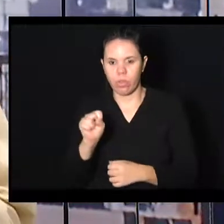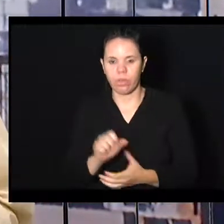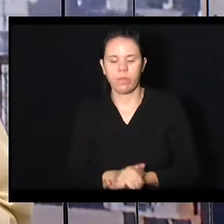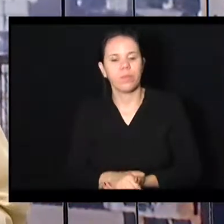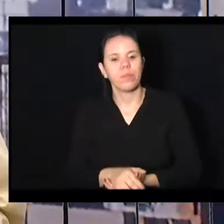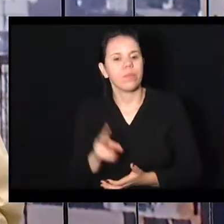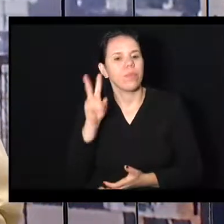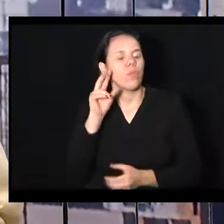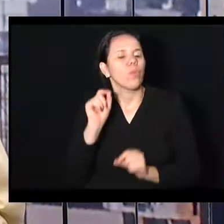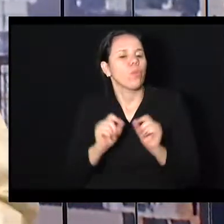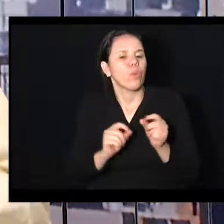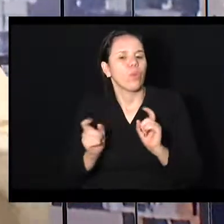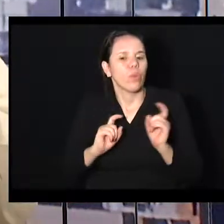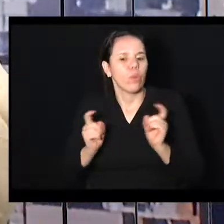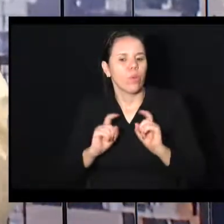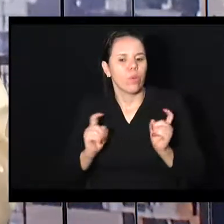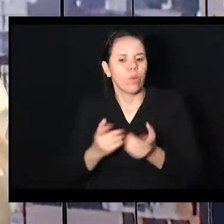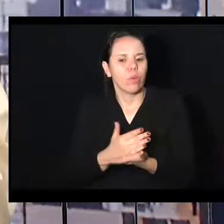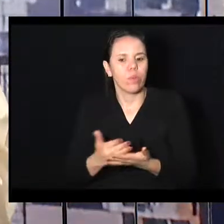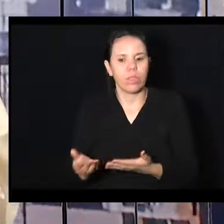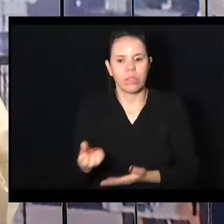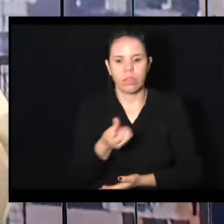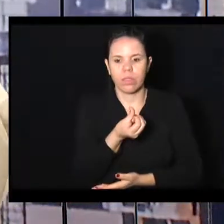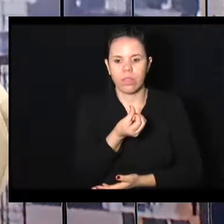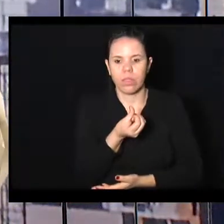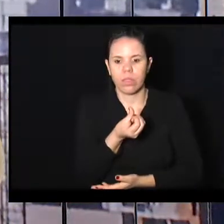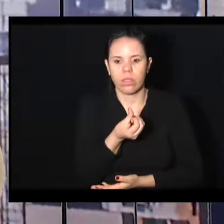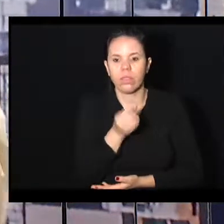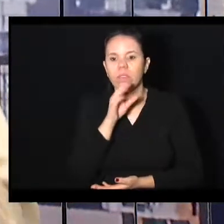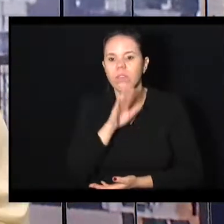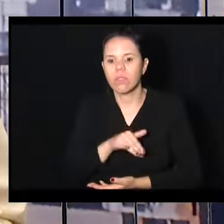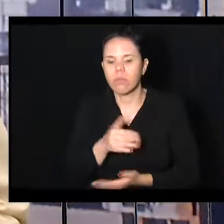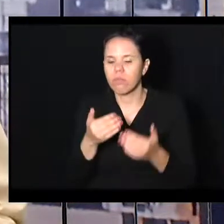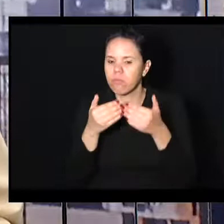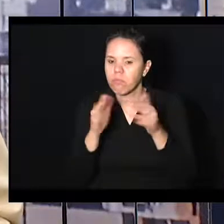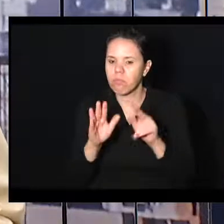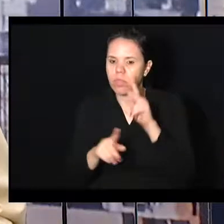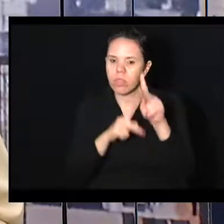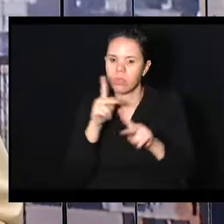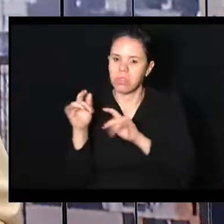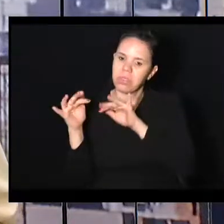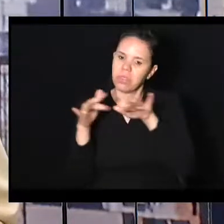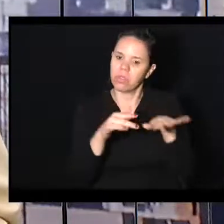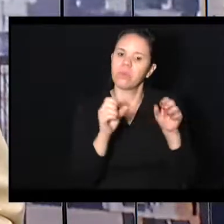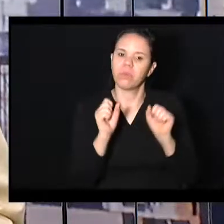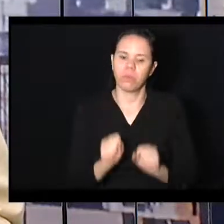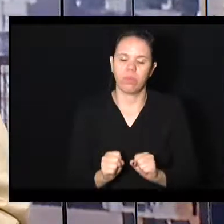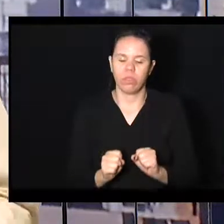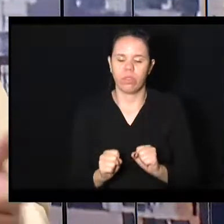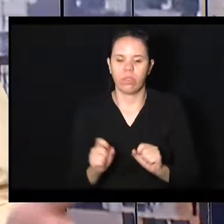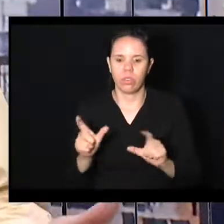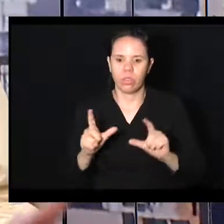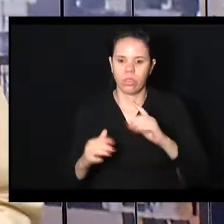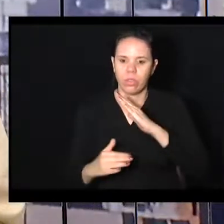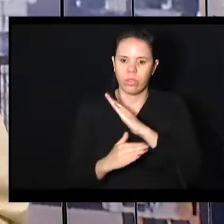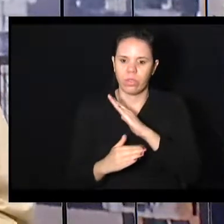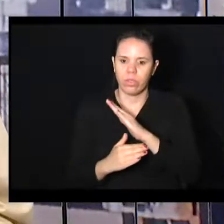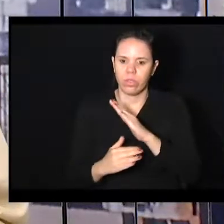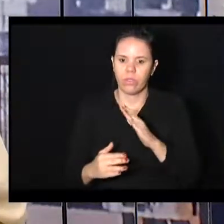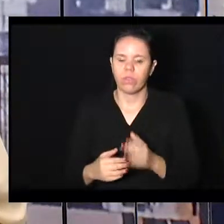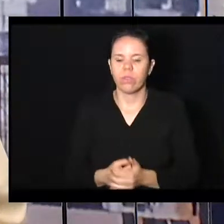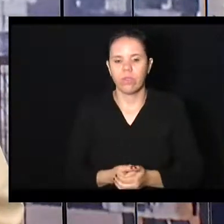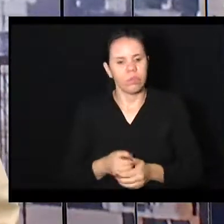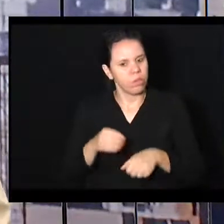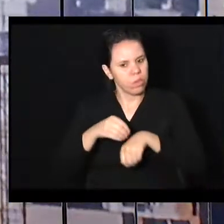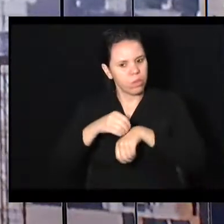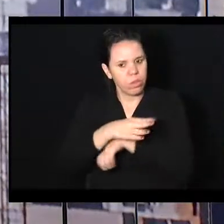Lembrando que a reunião ordinária começa às 6 horas da tarde e é aberto ao público. A TV Câmara Campinas, claro, transmite